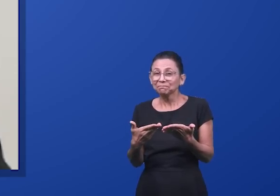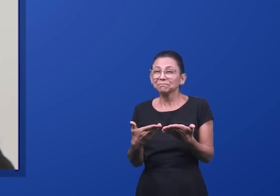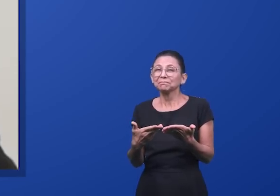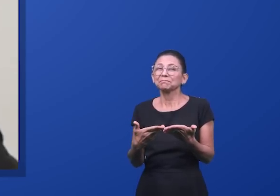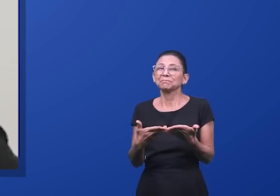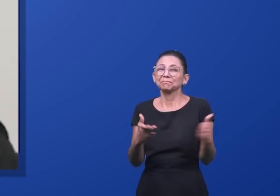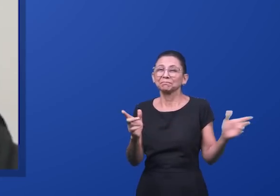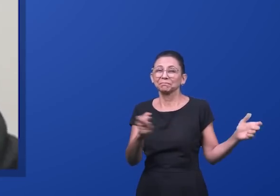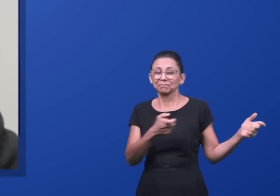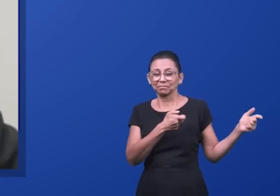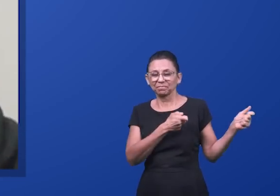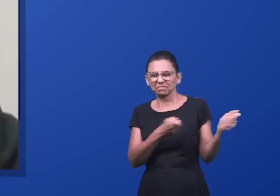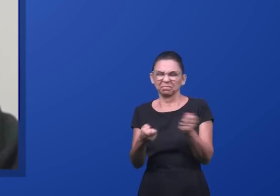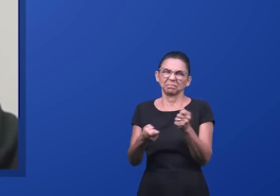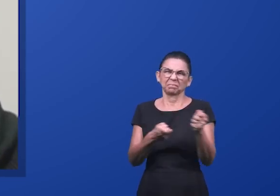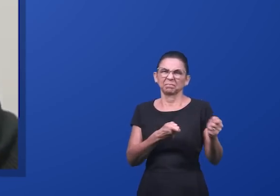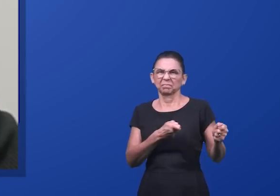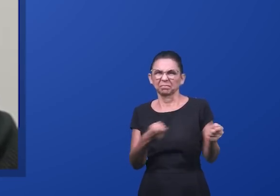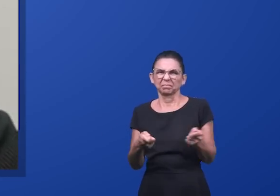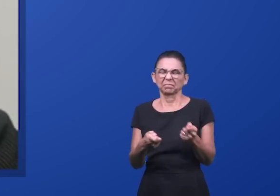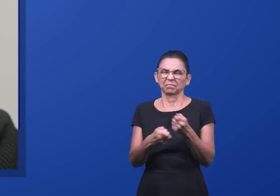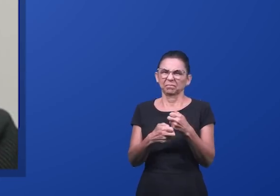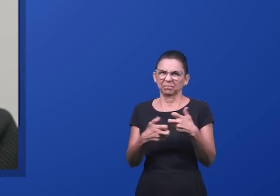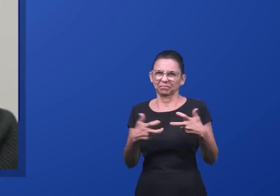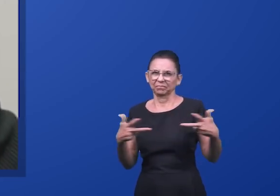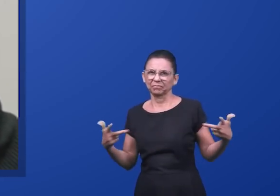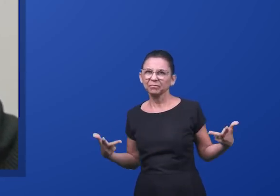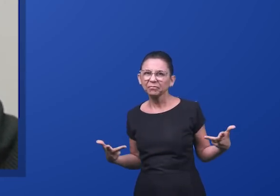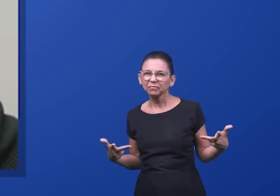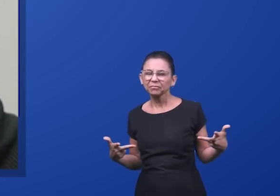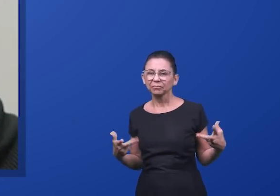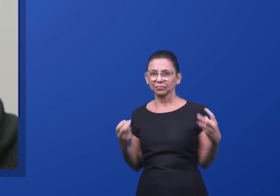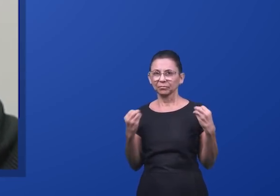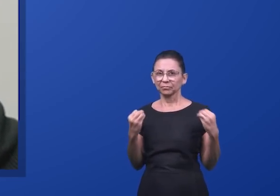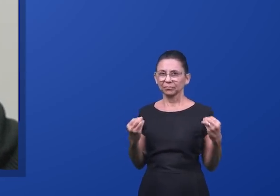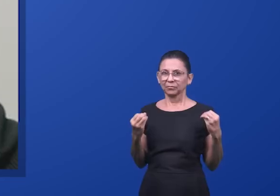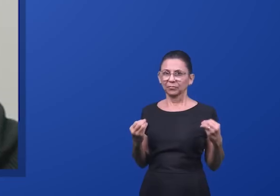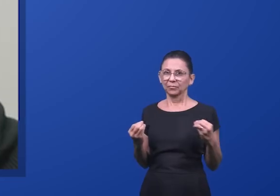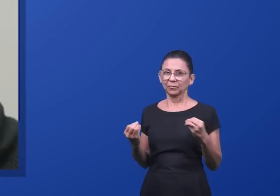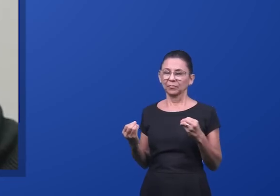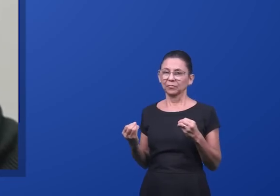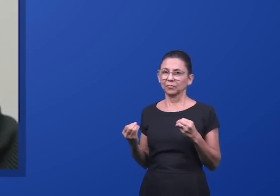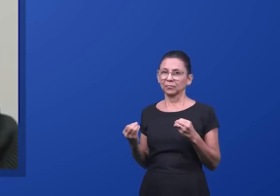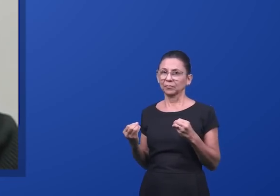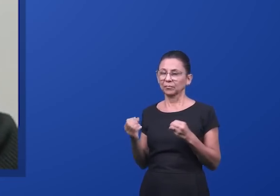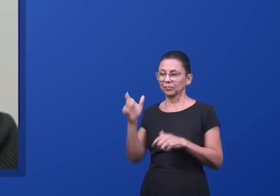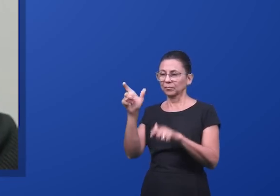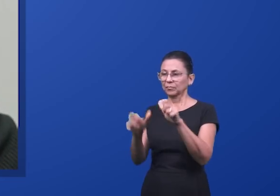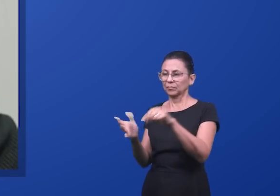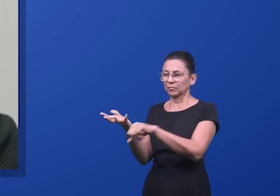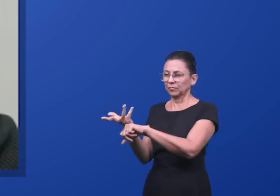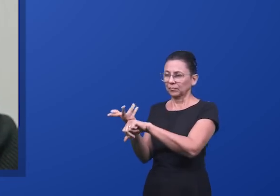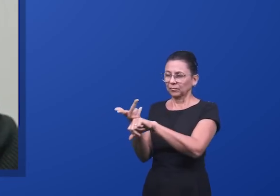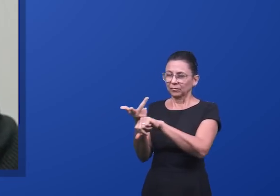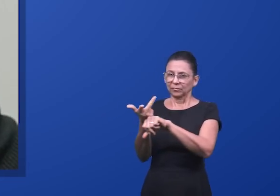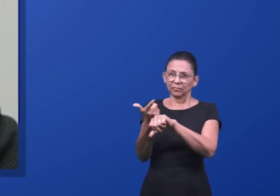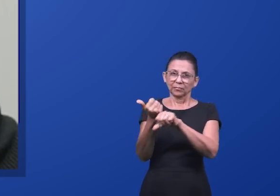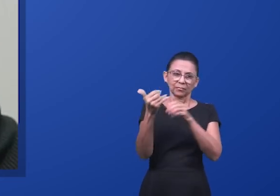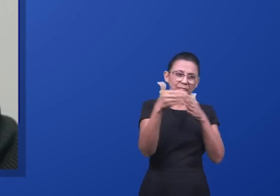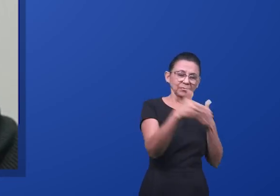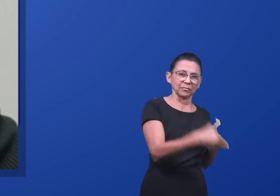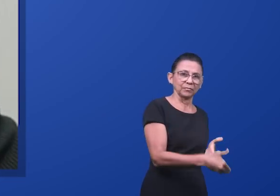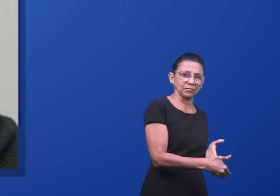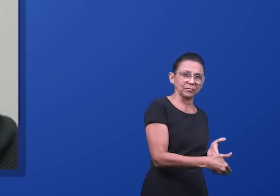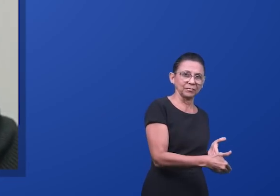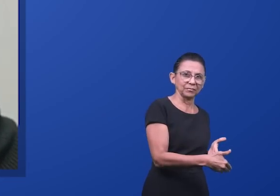nos mantermos vivos no momento em que estamos vivendo, em que toda sorte de